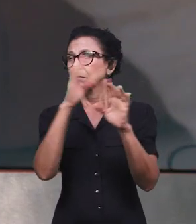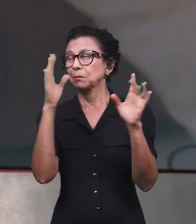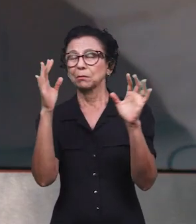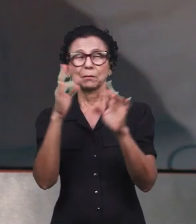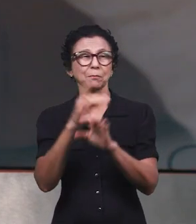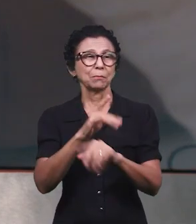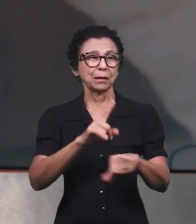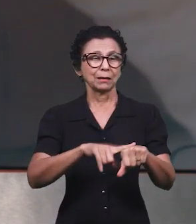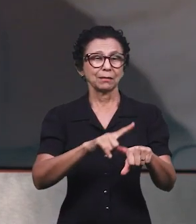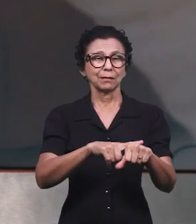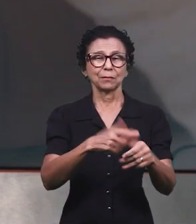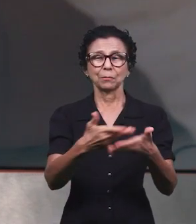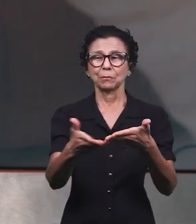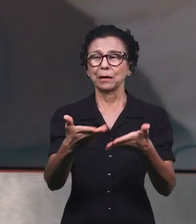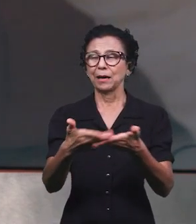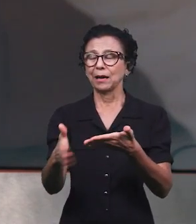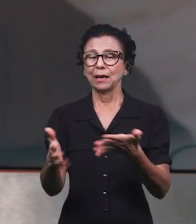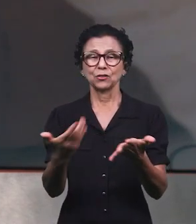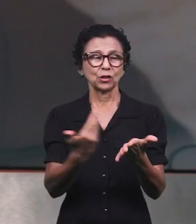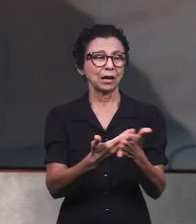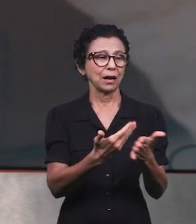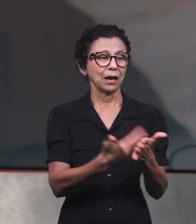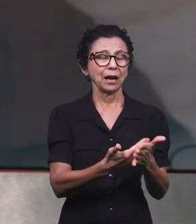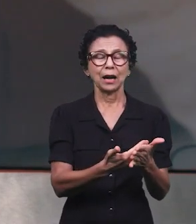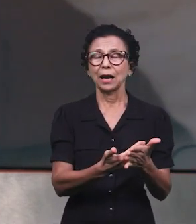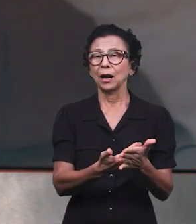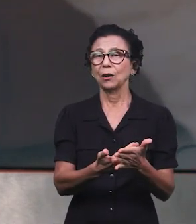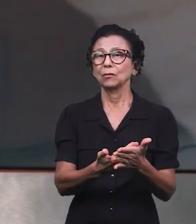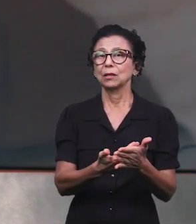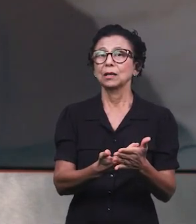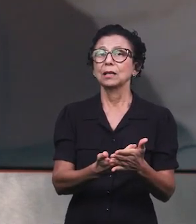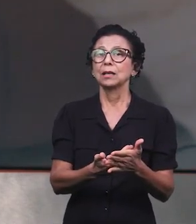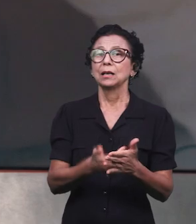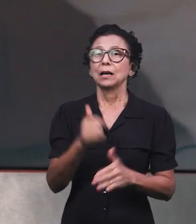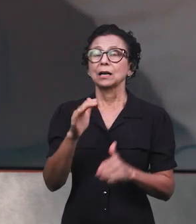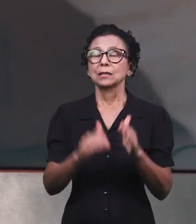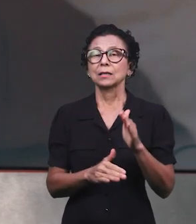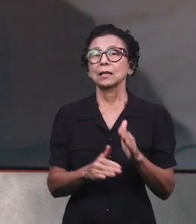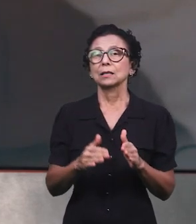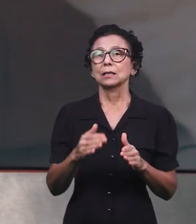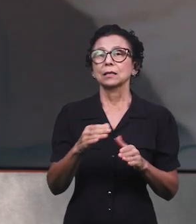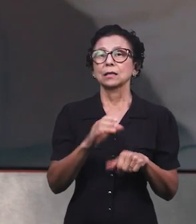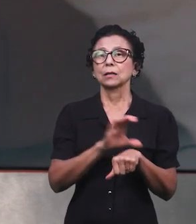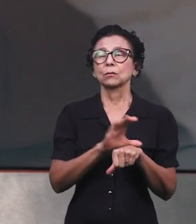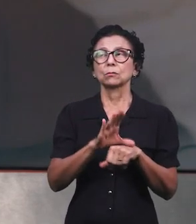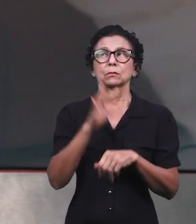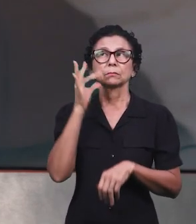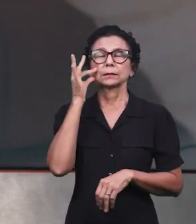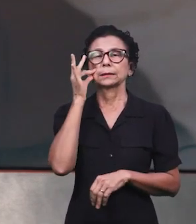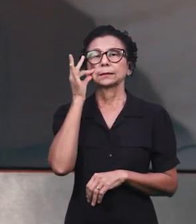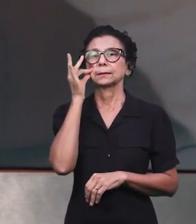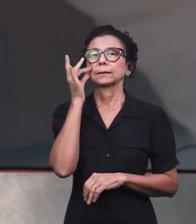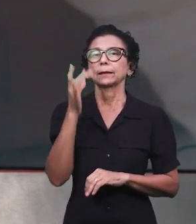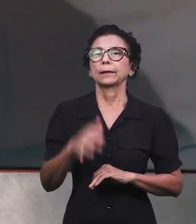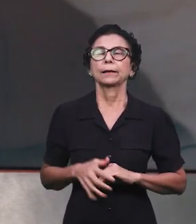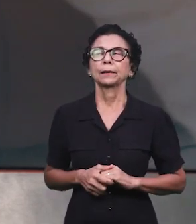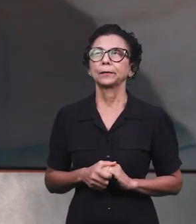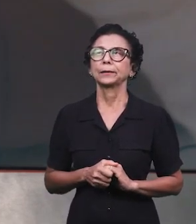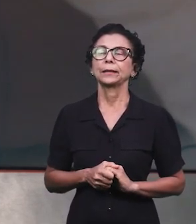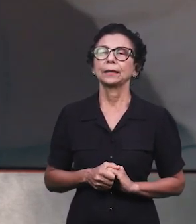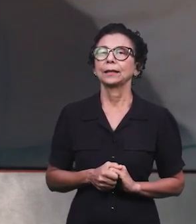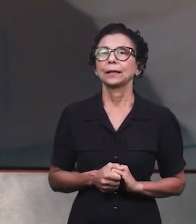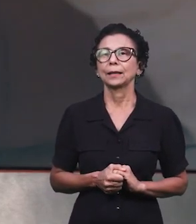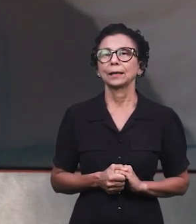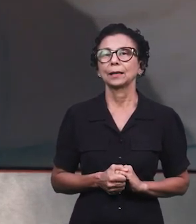de tempo com as aulas, né? O pessoal muita gente vai fazer o curso presencial, mas não é que necessariamente